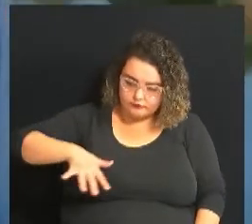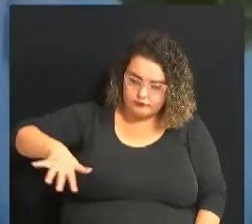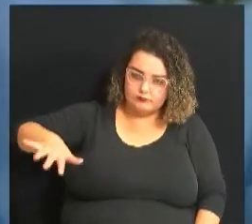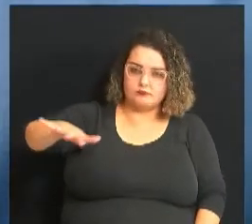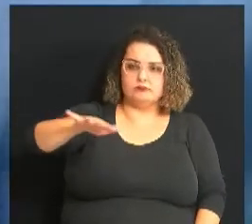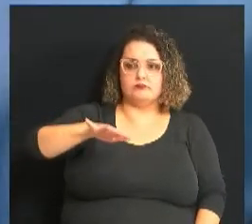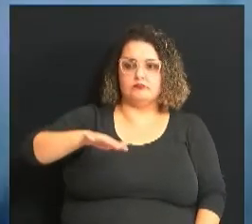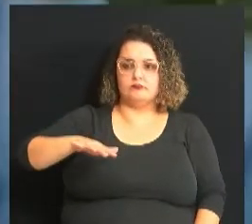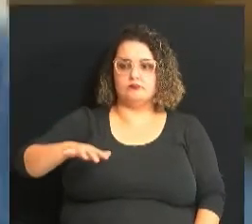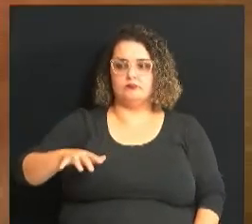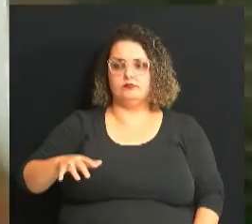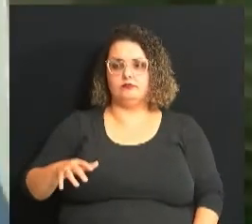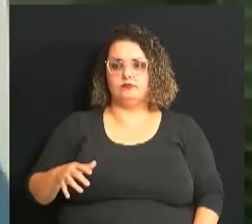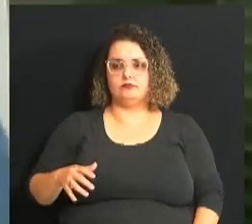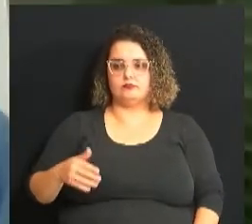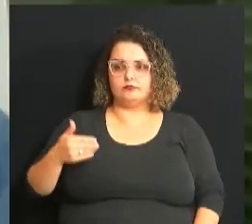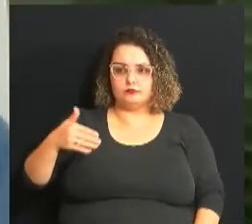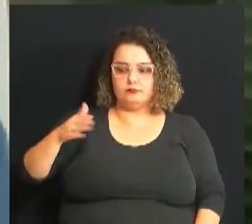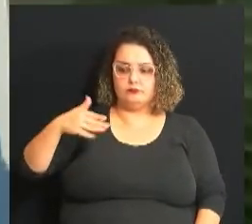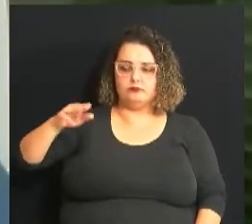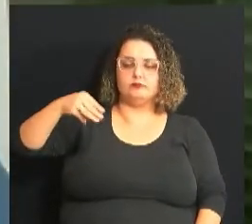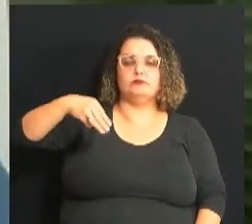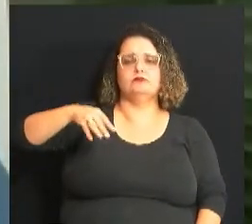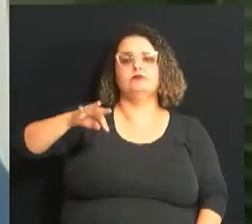vai indo lá para o Mato Grosso tem